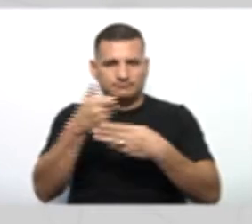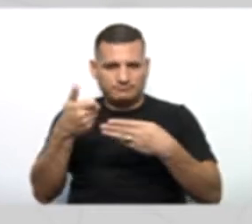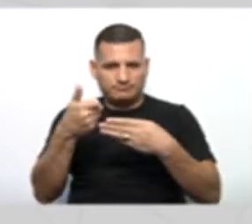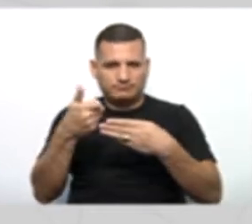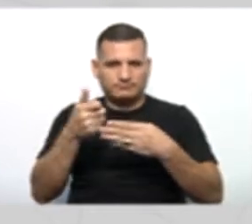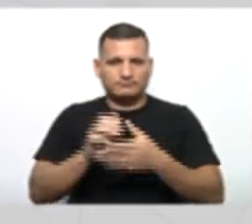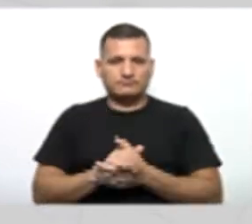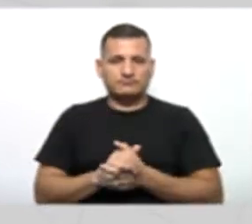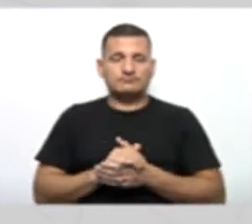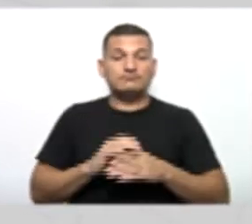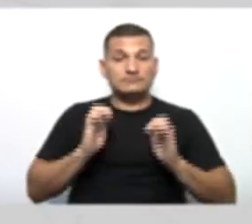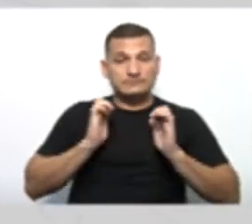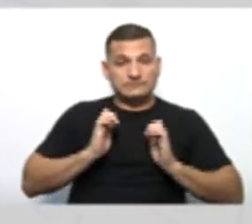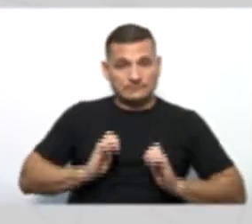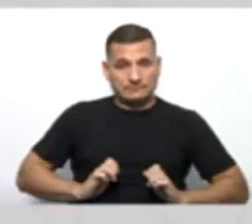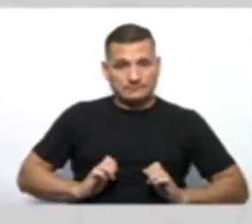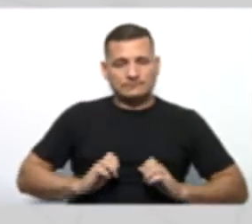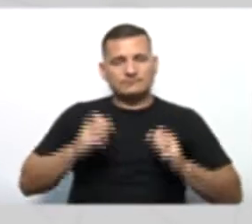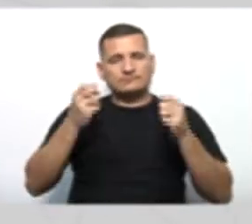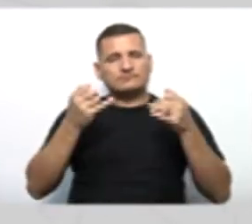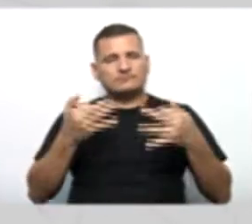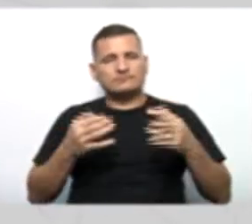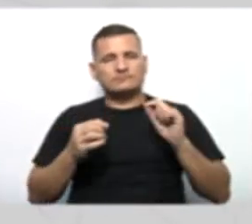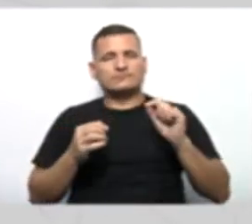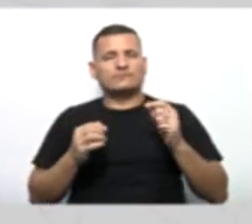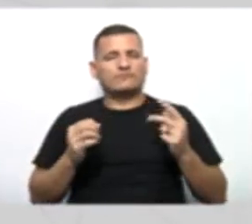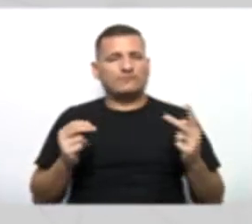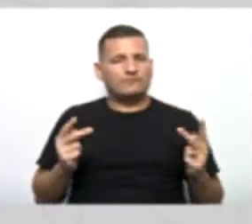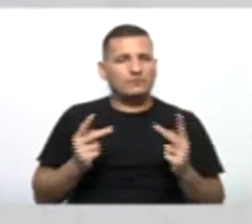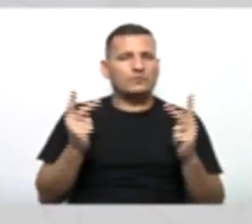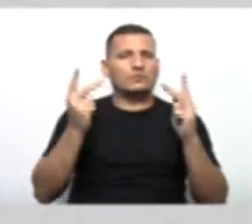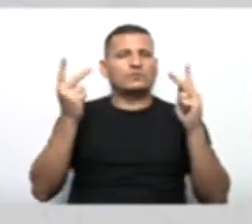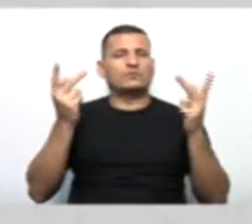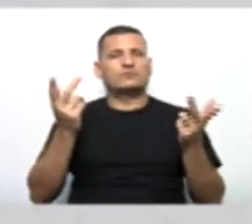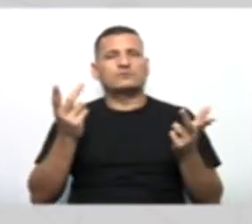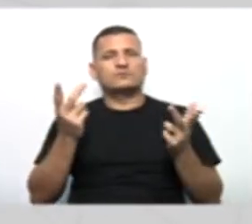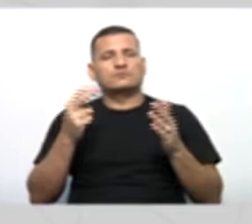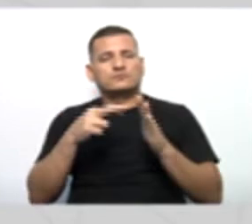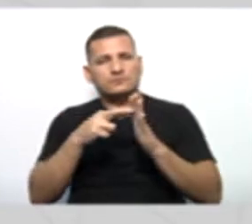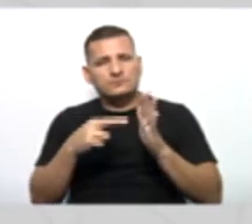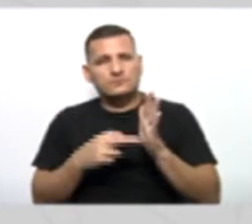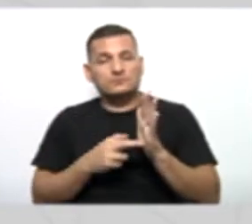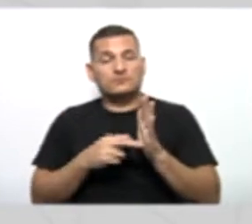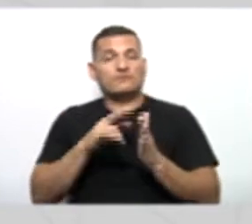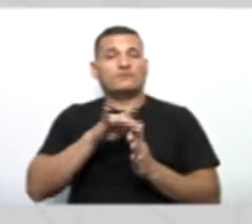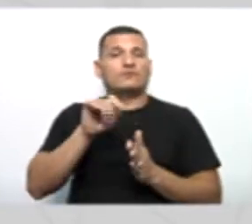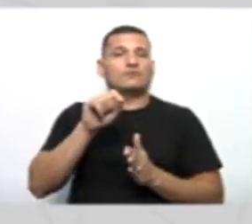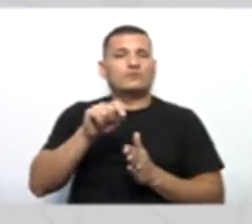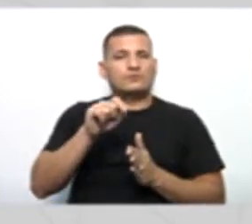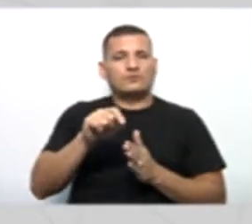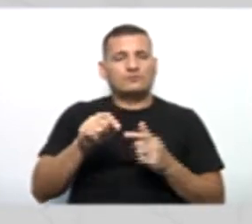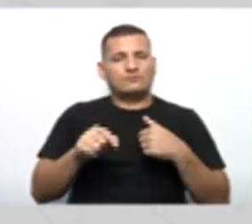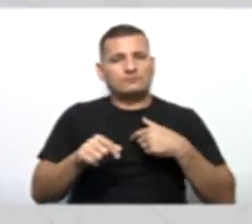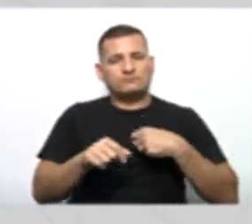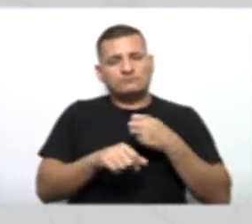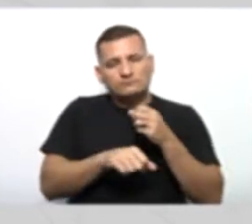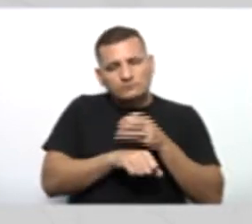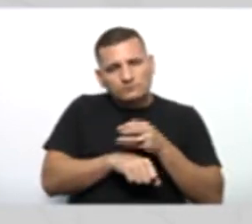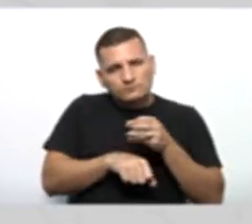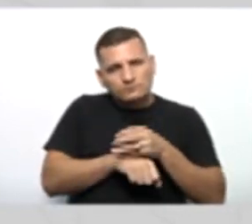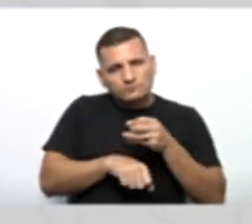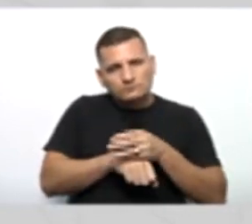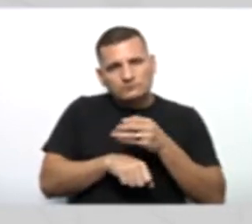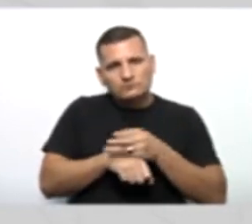a ética vai falar dos princípios dos valores que vão conduzir e orientar a minha ação já